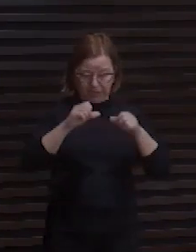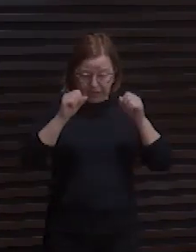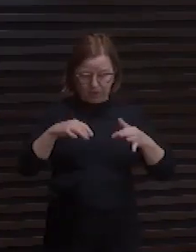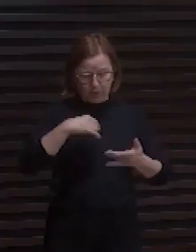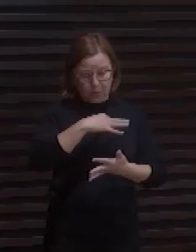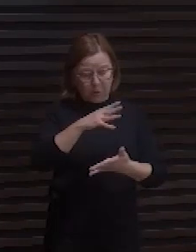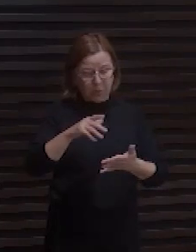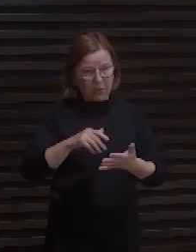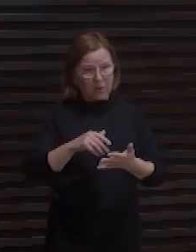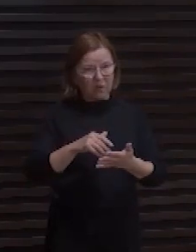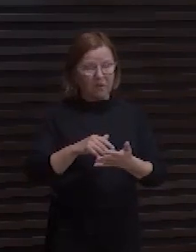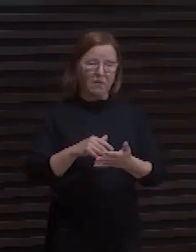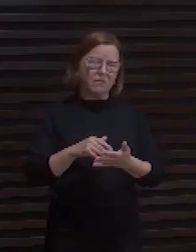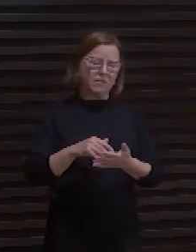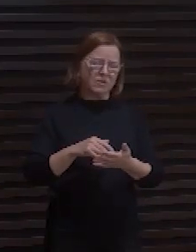possível isso?